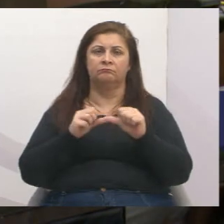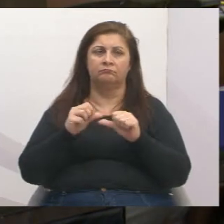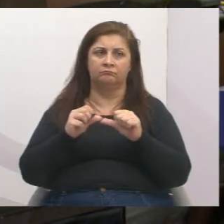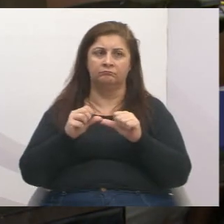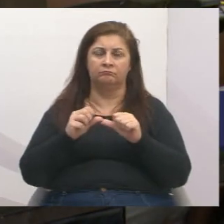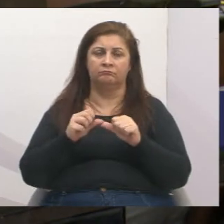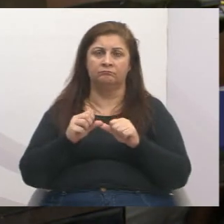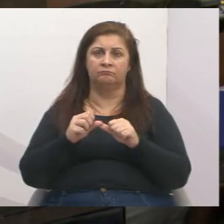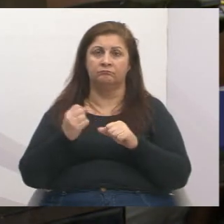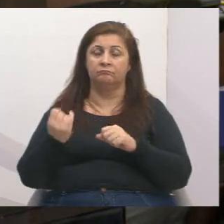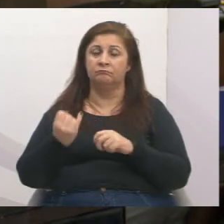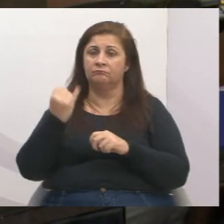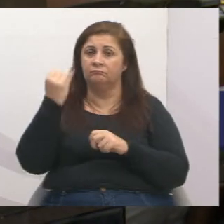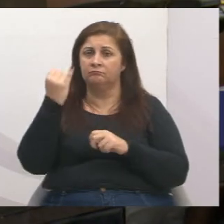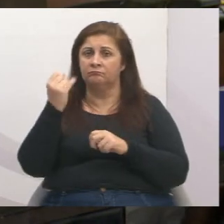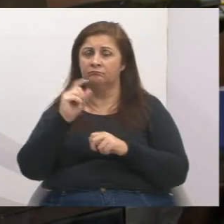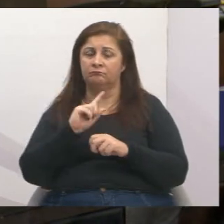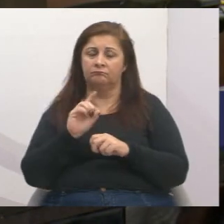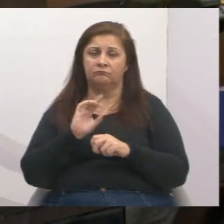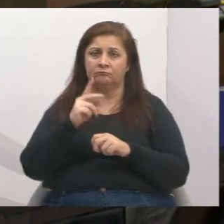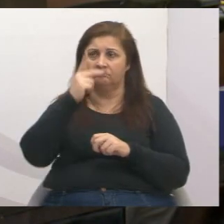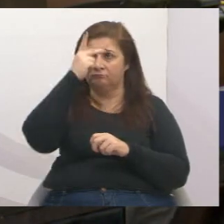Importância não só para as pessoas,